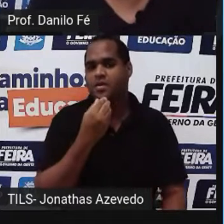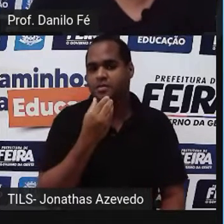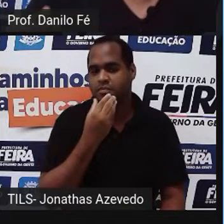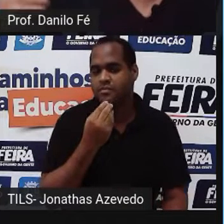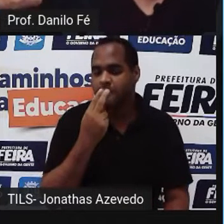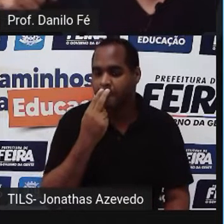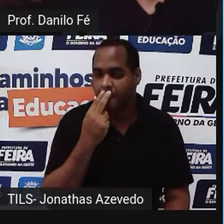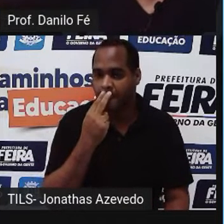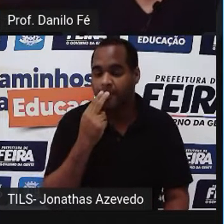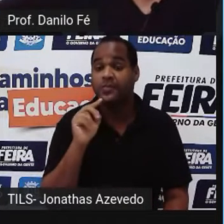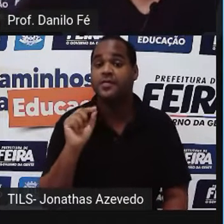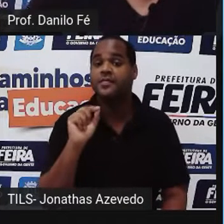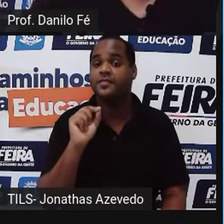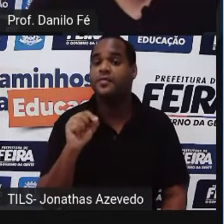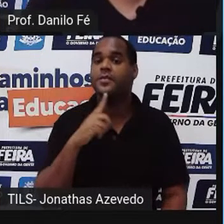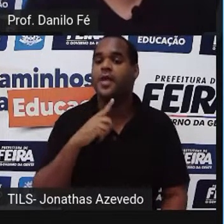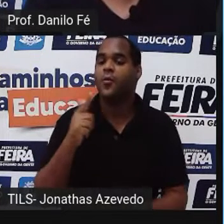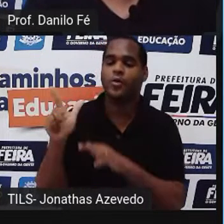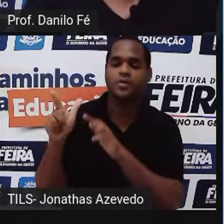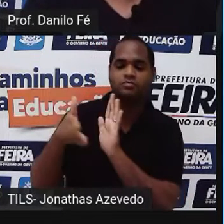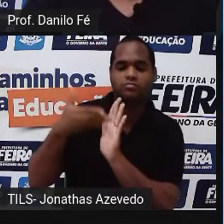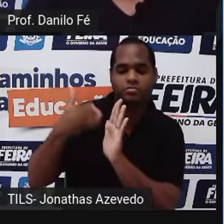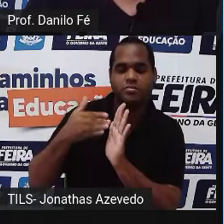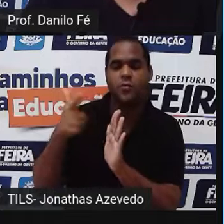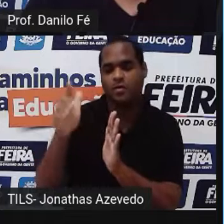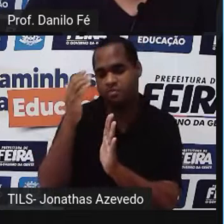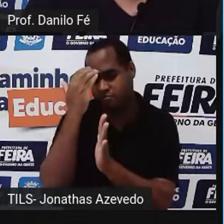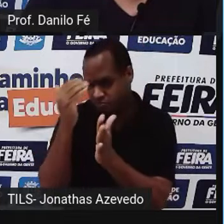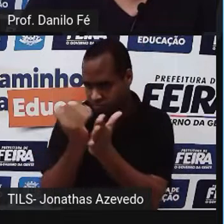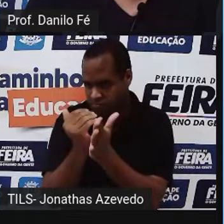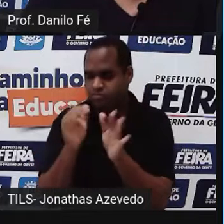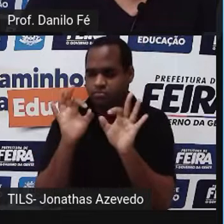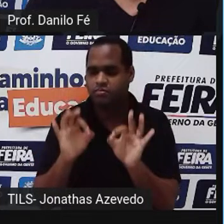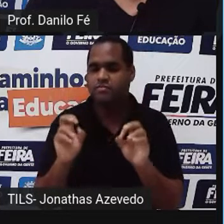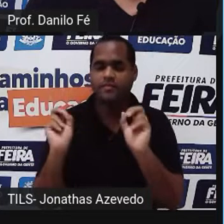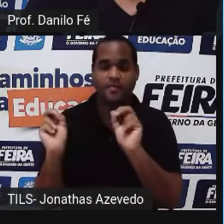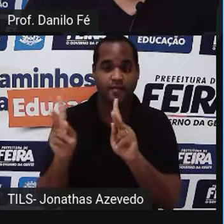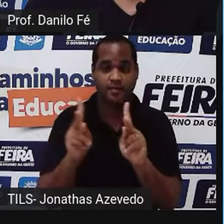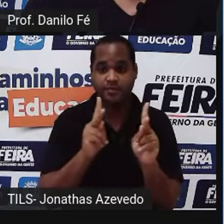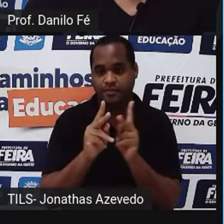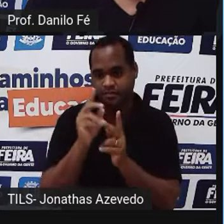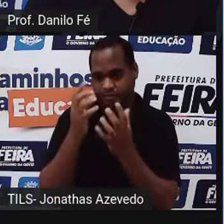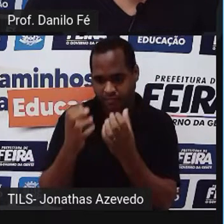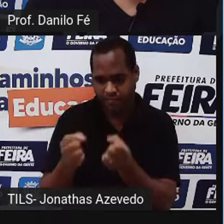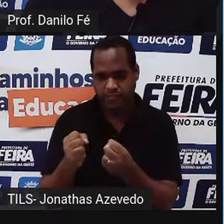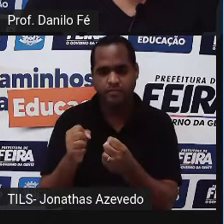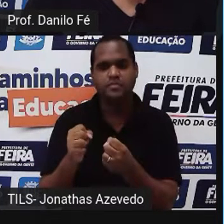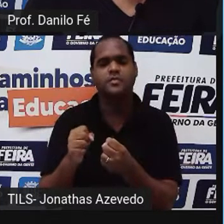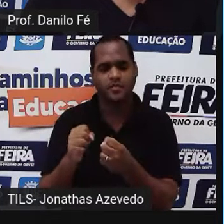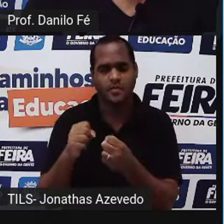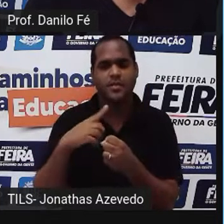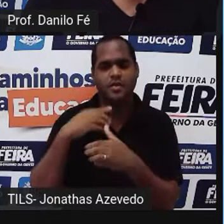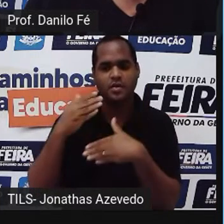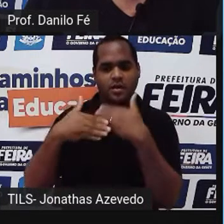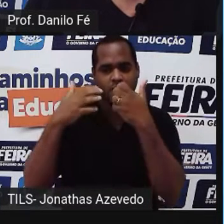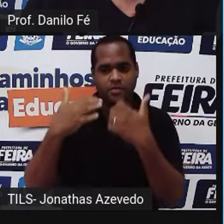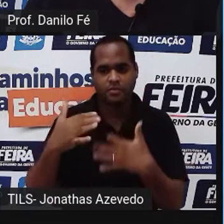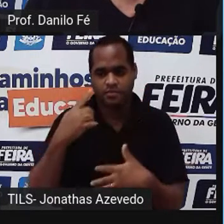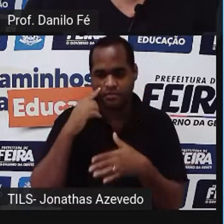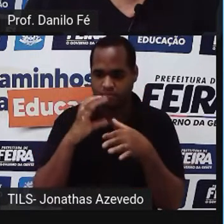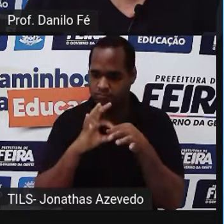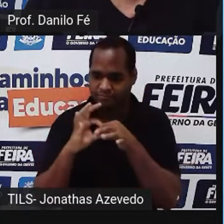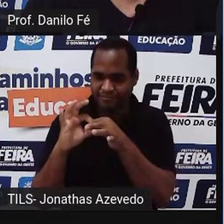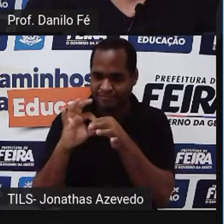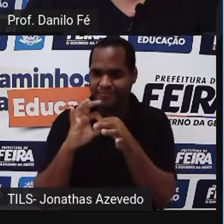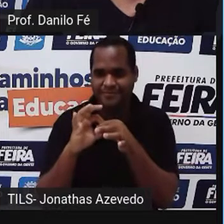ele tinha outras agendas e outros planos. Um deles era fazer um acordo de não agressão com a União Soviética,